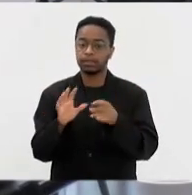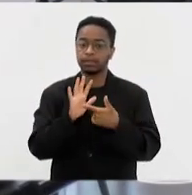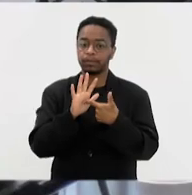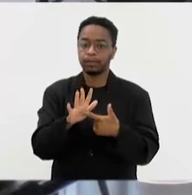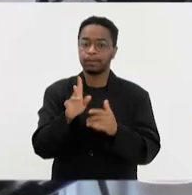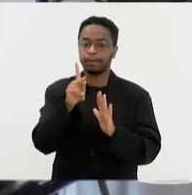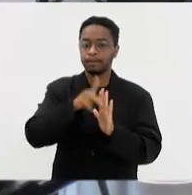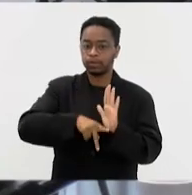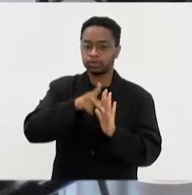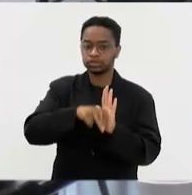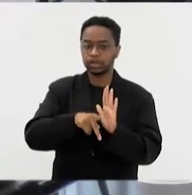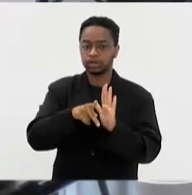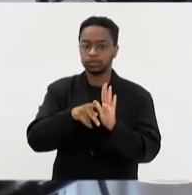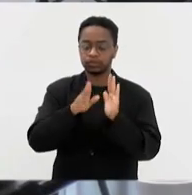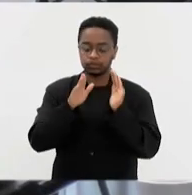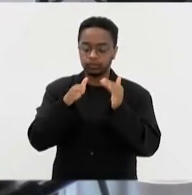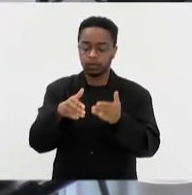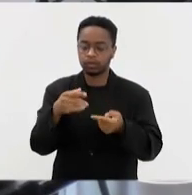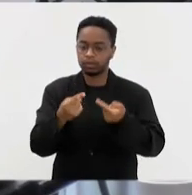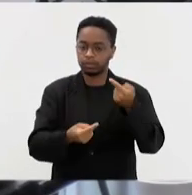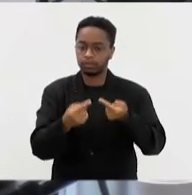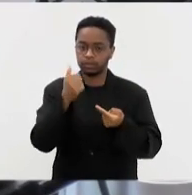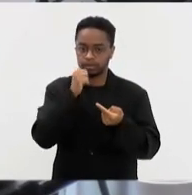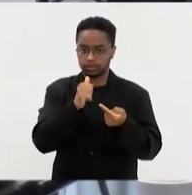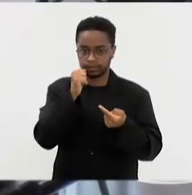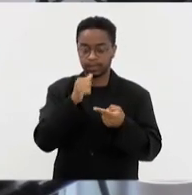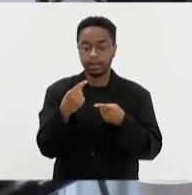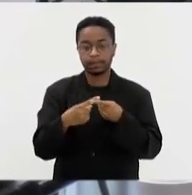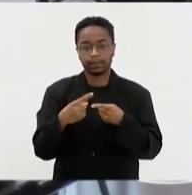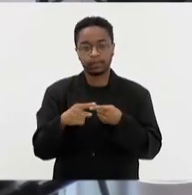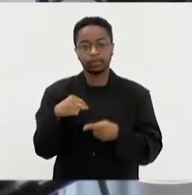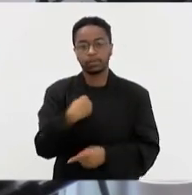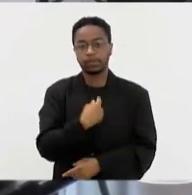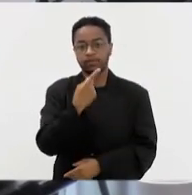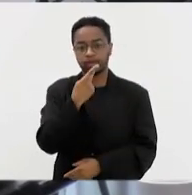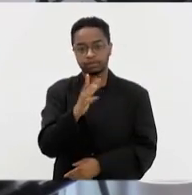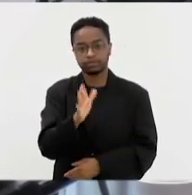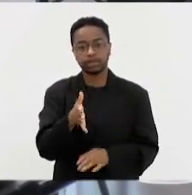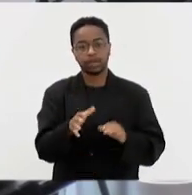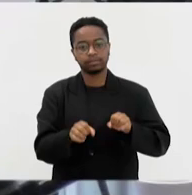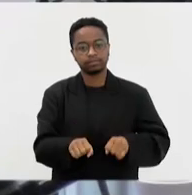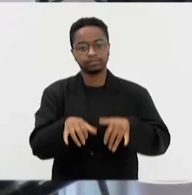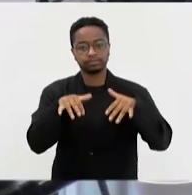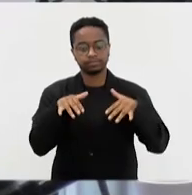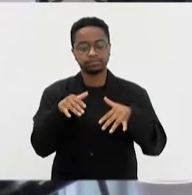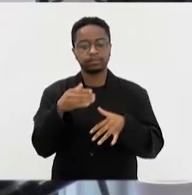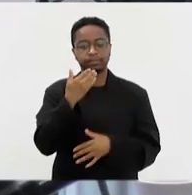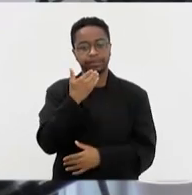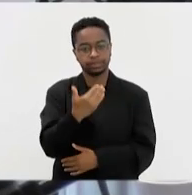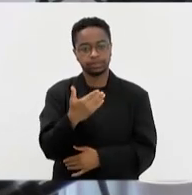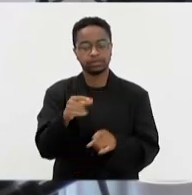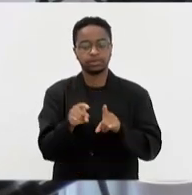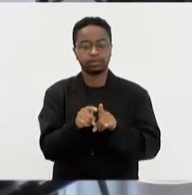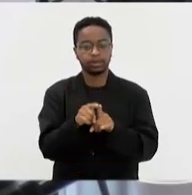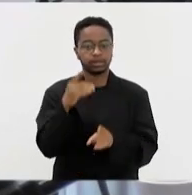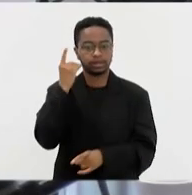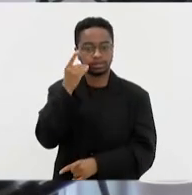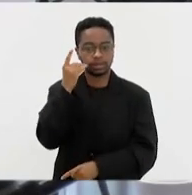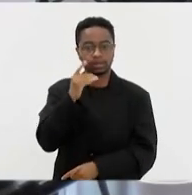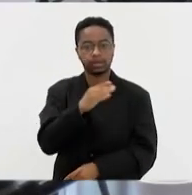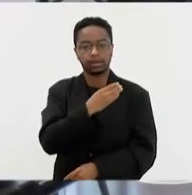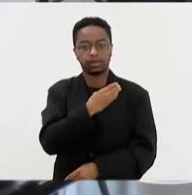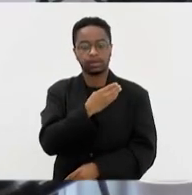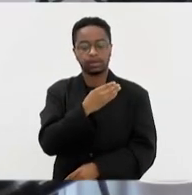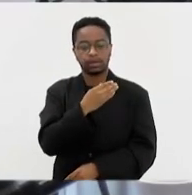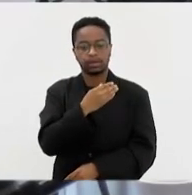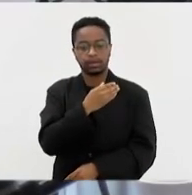projetos voltados para a política da mulher, que a gente falou até em plenário isso, pedindo, e o deputado Rodrigo Bacelar